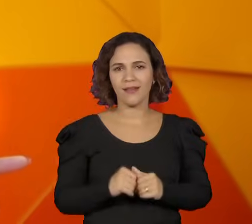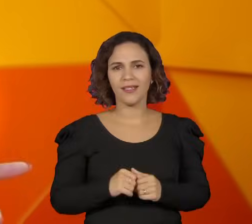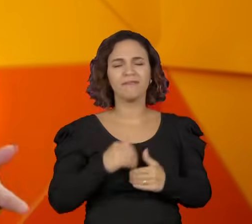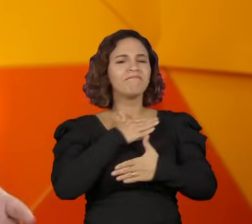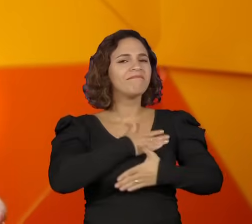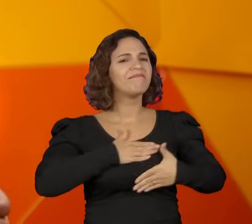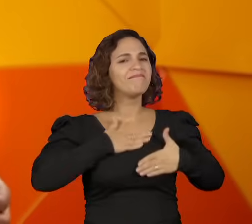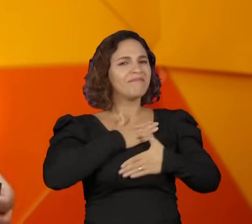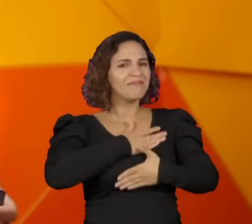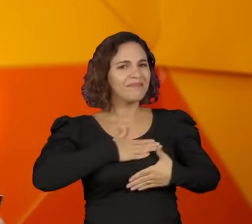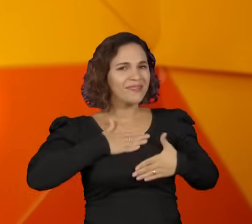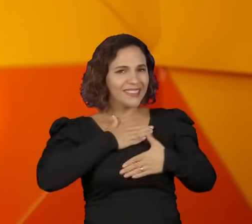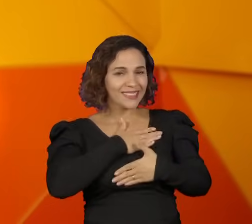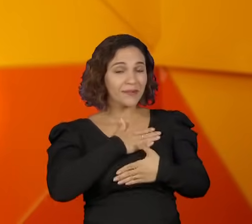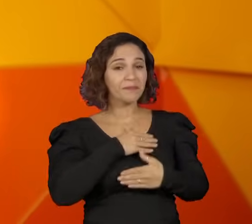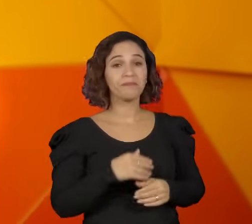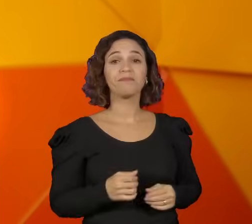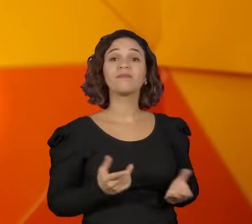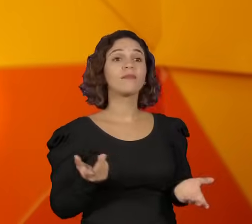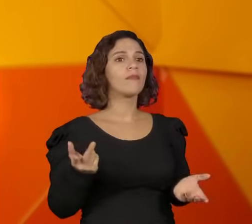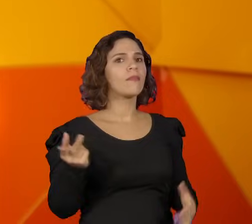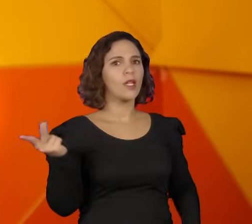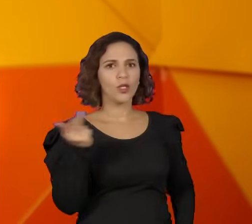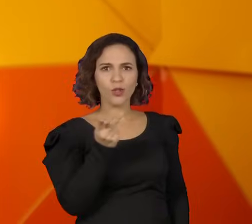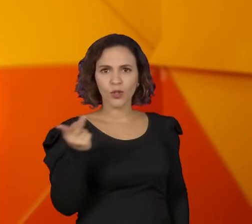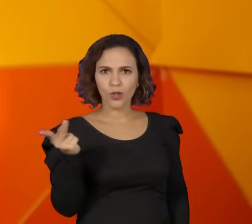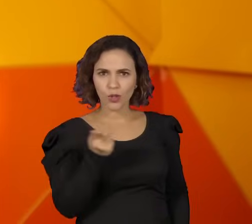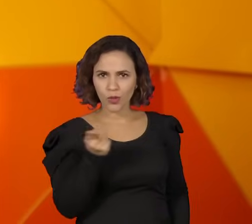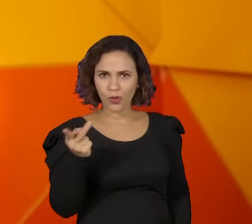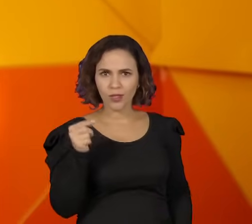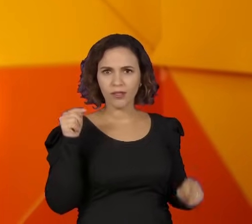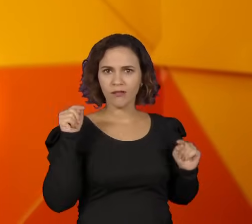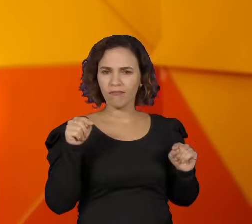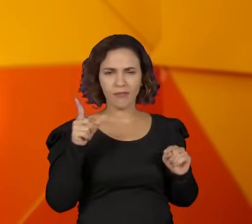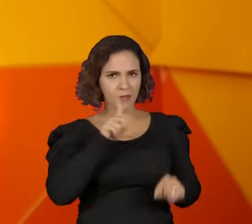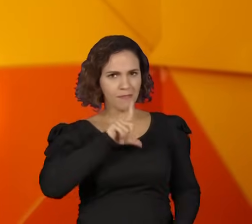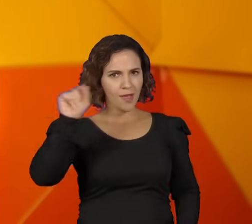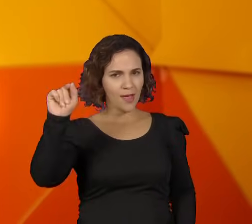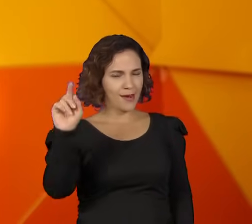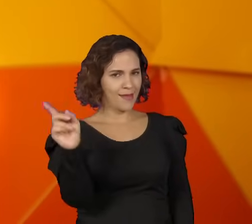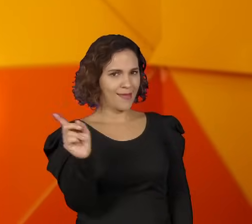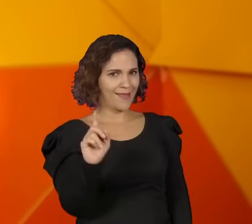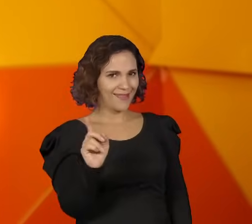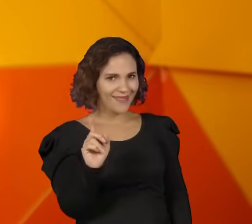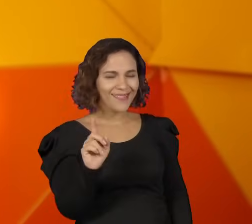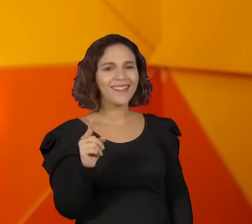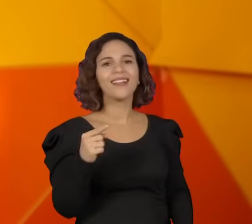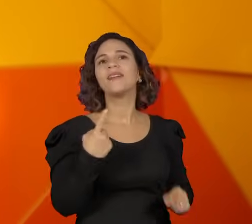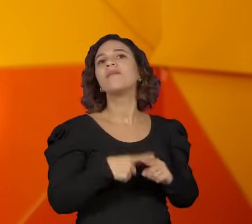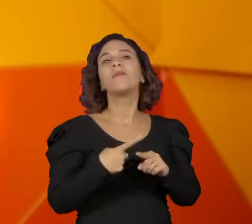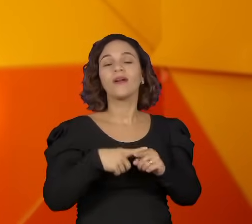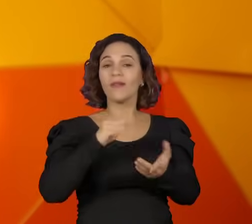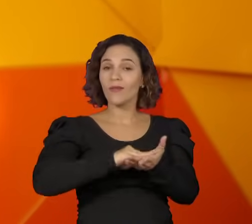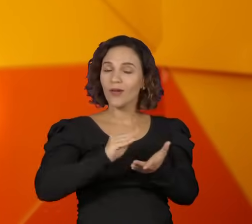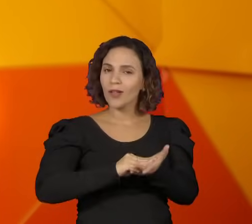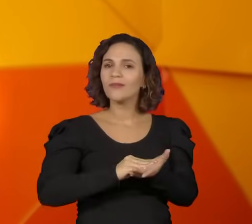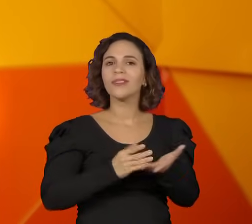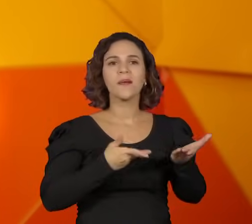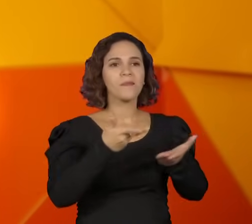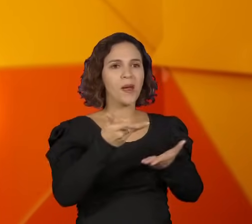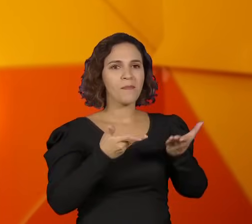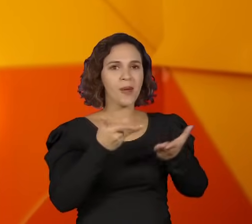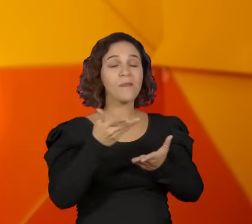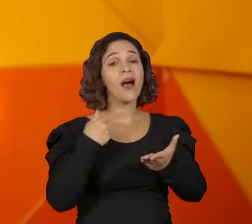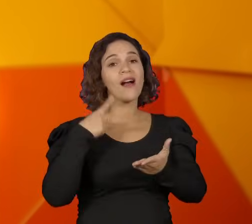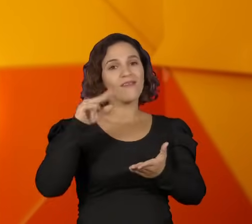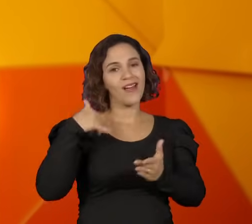prazer enorme essa conversa. Os dois vão sair daqui de cena, mas eu não vou deixar eles irem embora, porque a gente ainda vai conversar muito, eles vão me